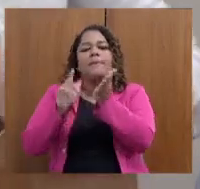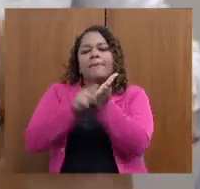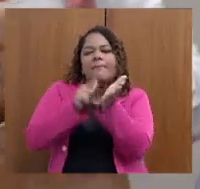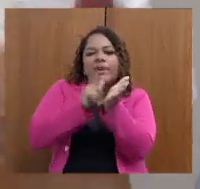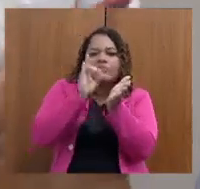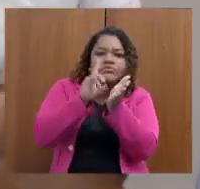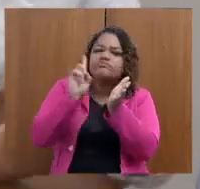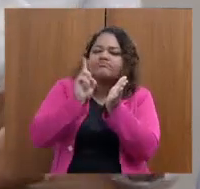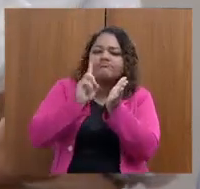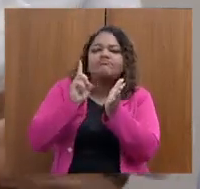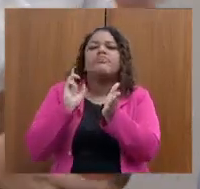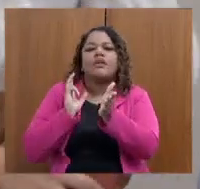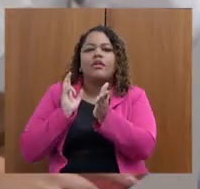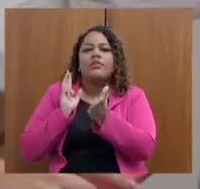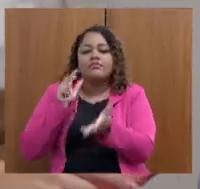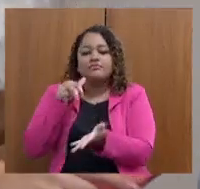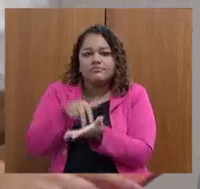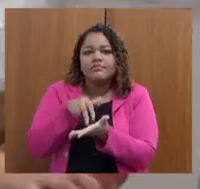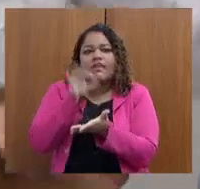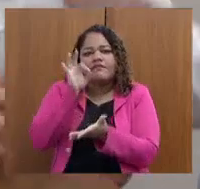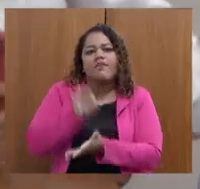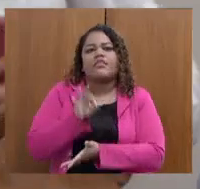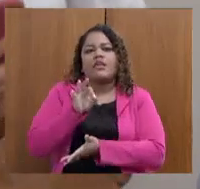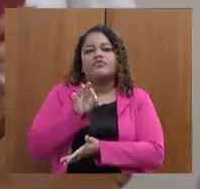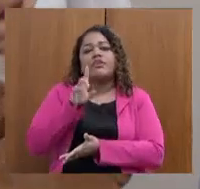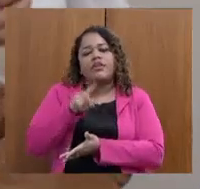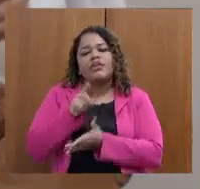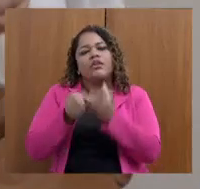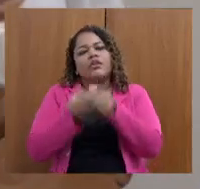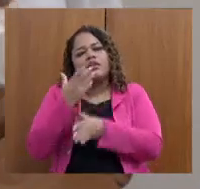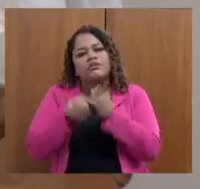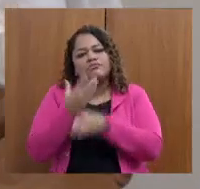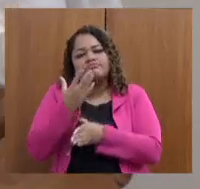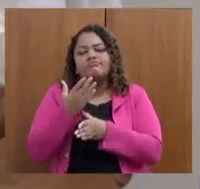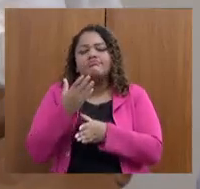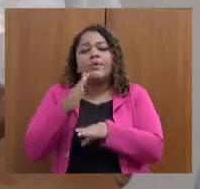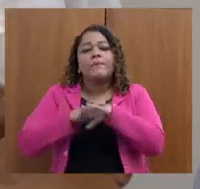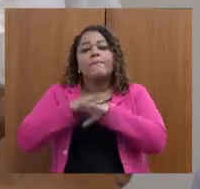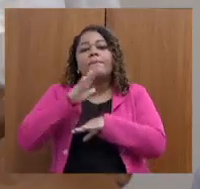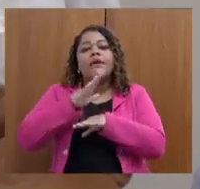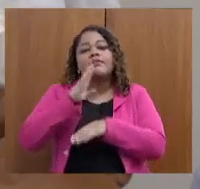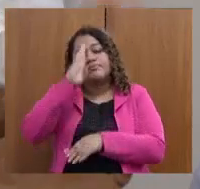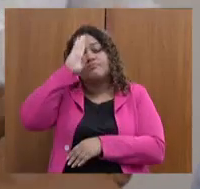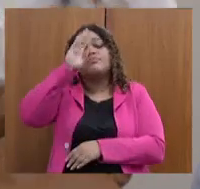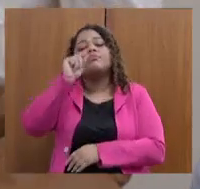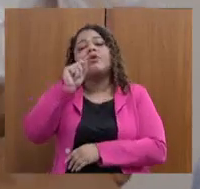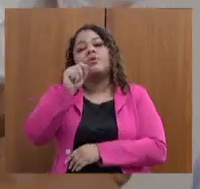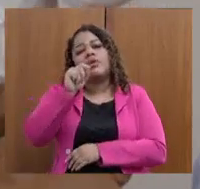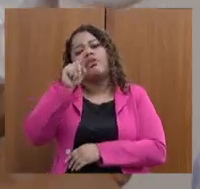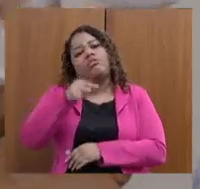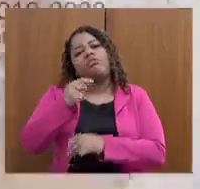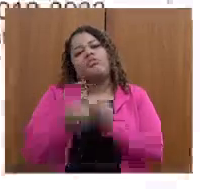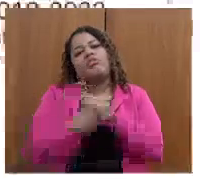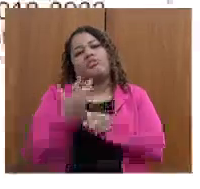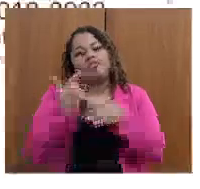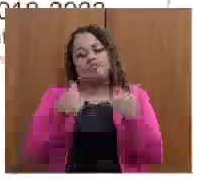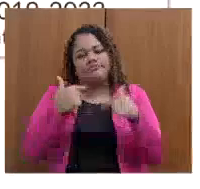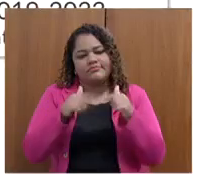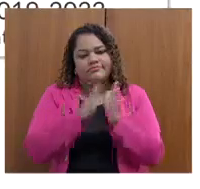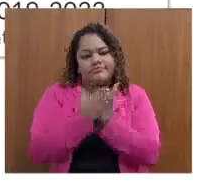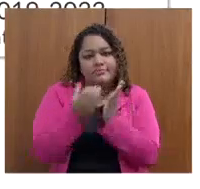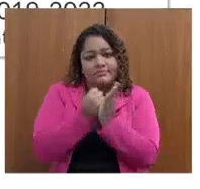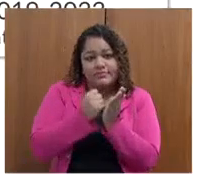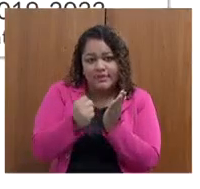aquilo que é o mais Sublime e importante em todo esse trabalho geração de emprego e